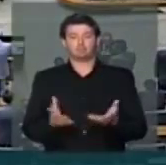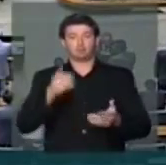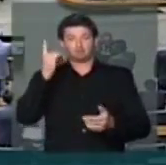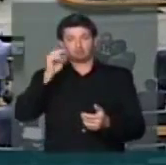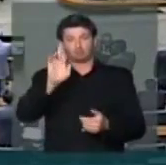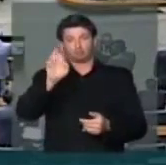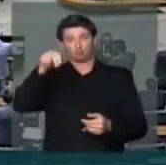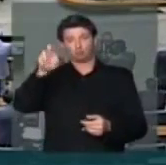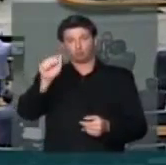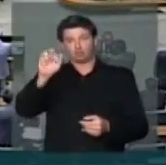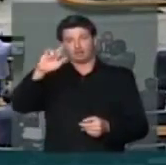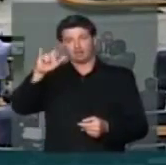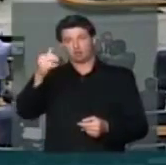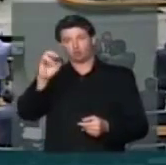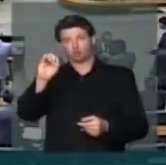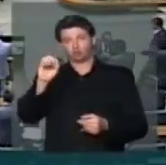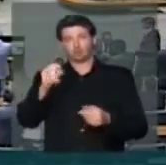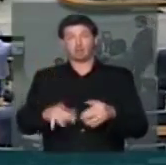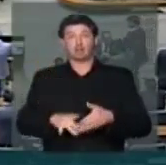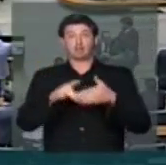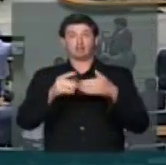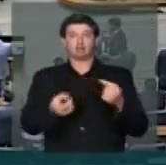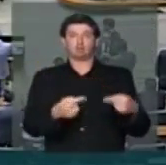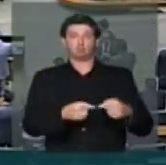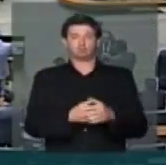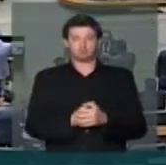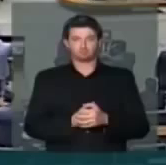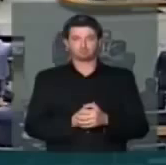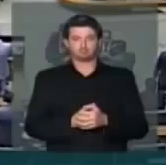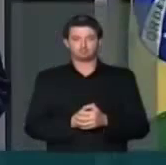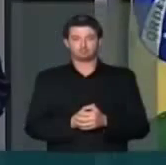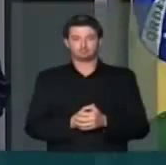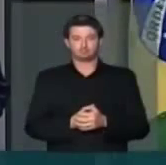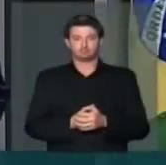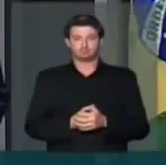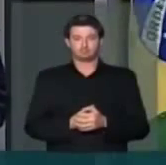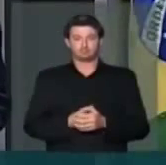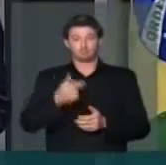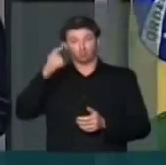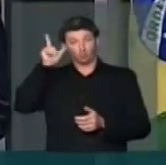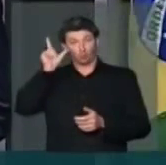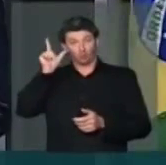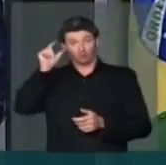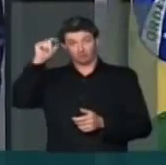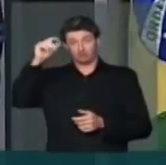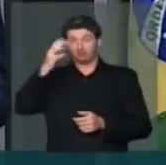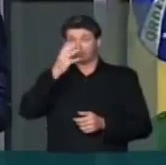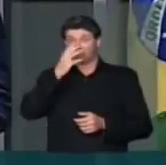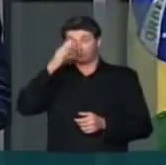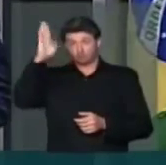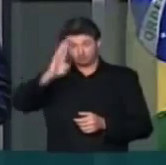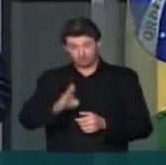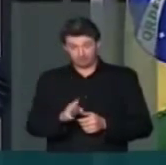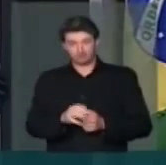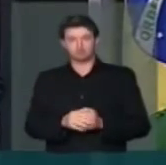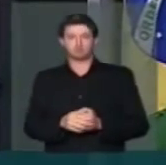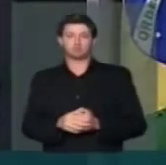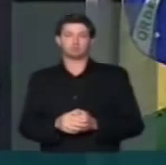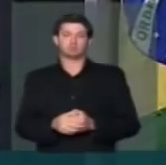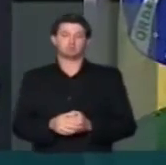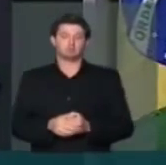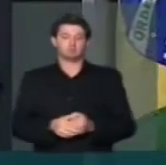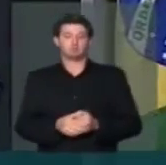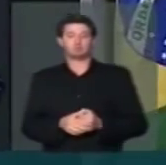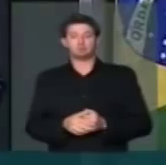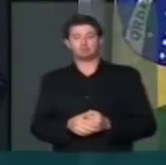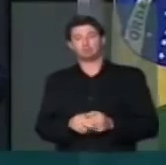Este é o deputado Bruno Araújo, líder da minoria. Ontem, o Brasil assistiu à divulgação